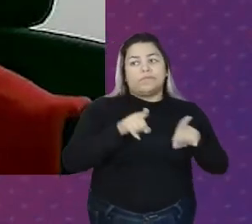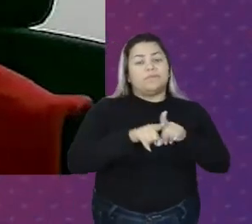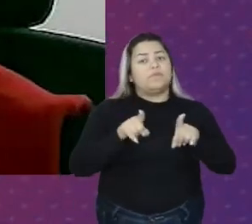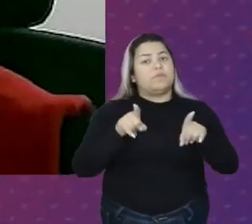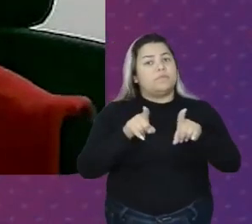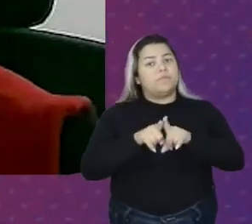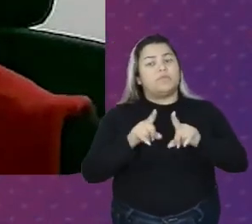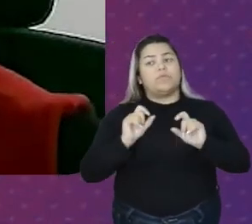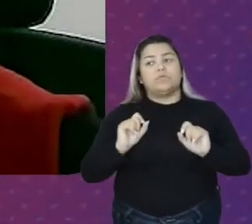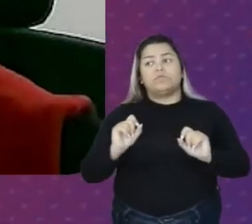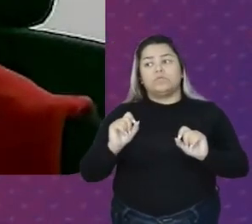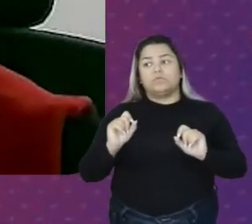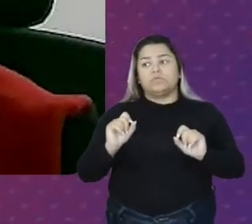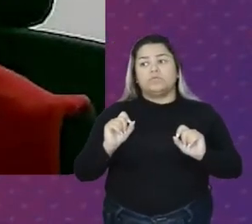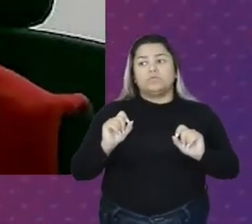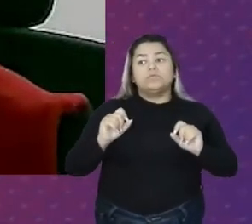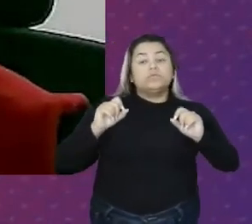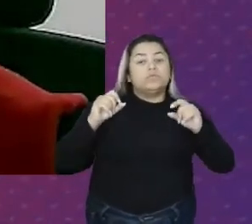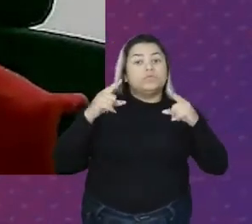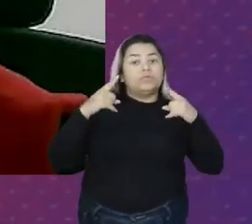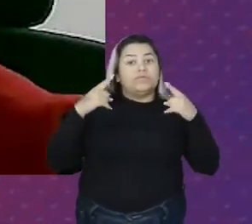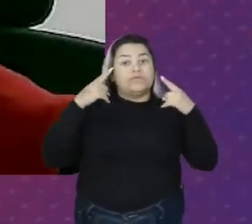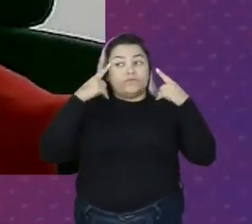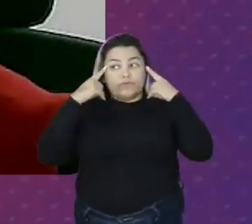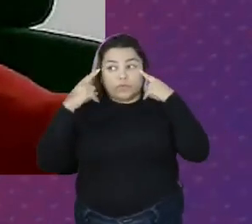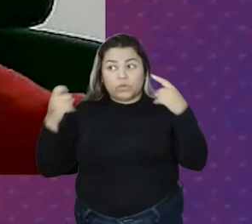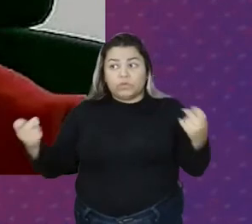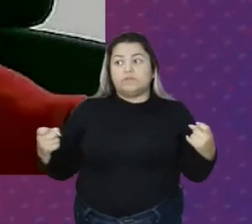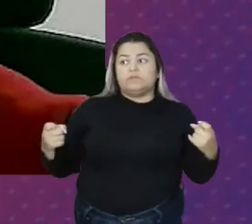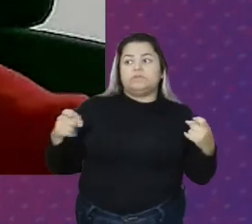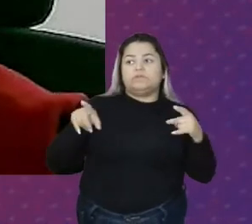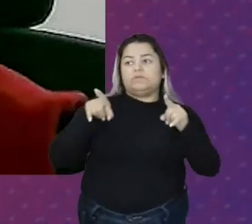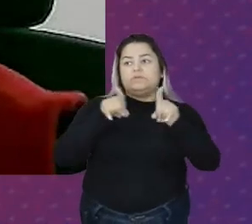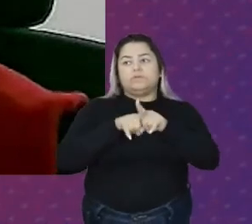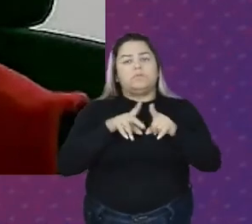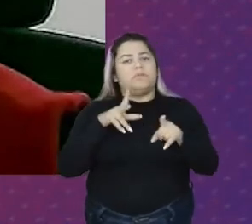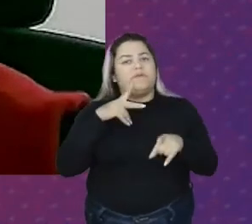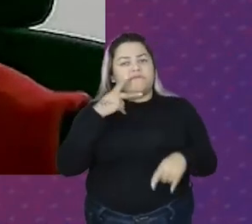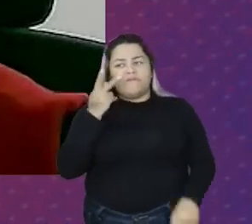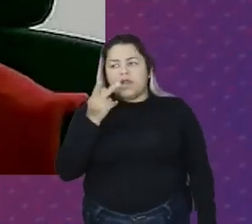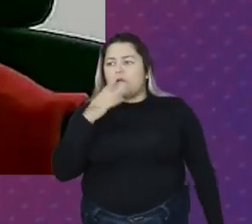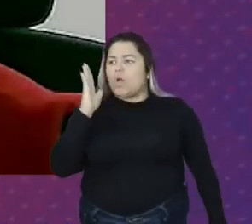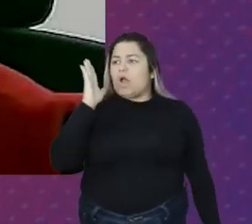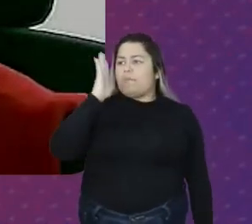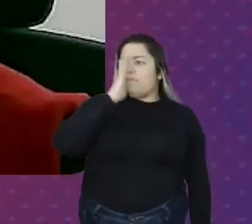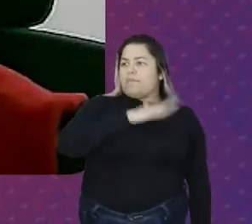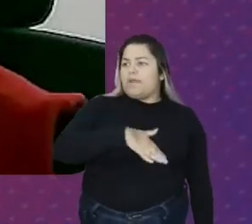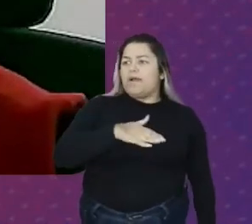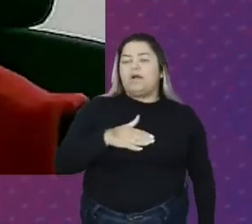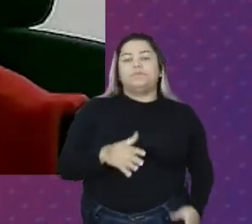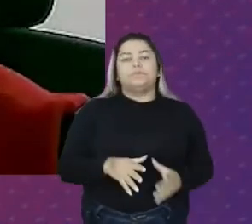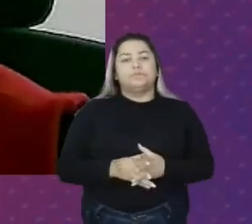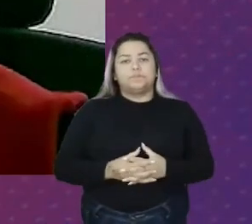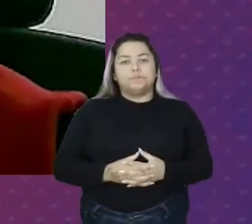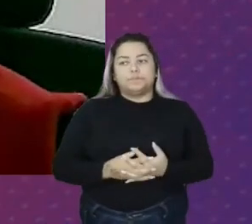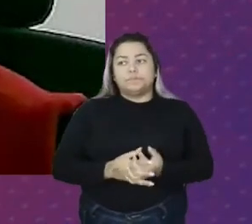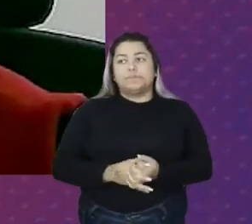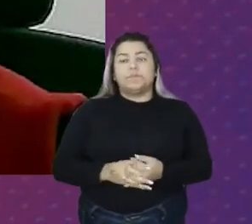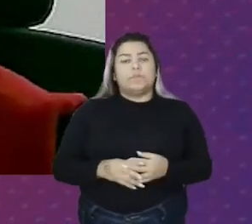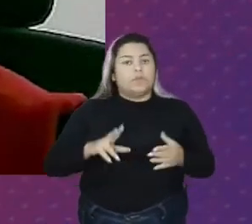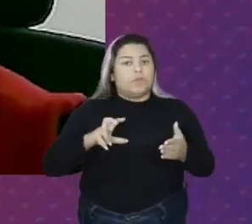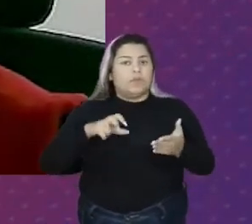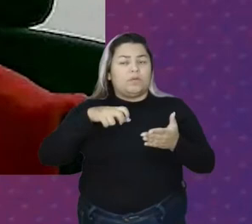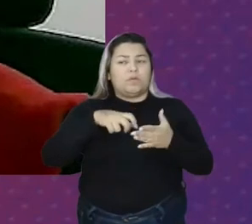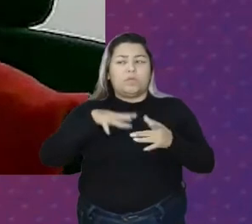linchamento, de agressão, fui caluniada, difamada e perseguida